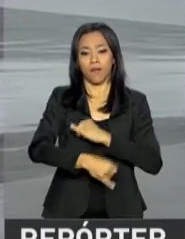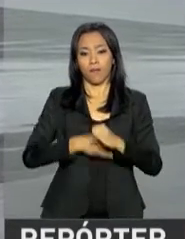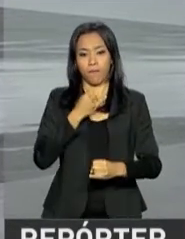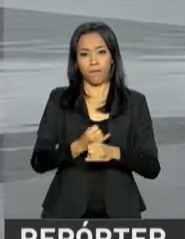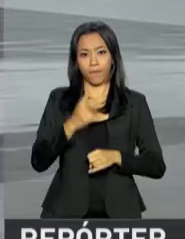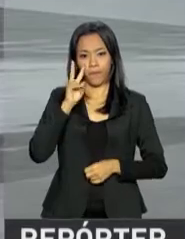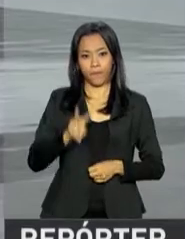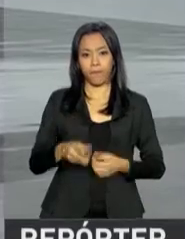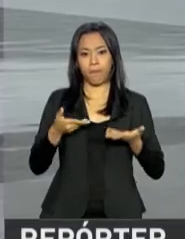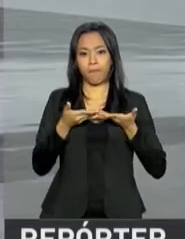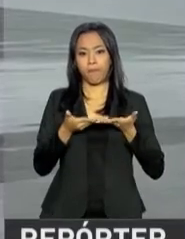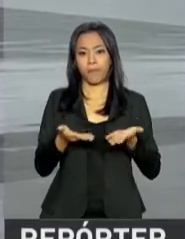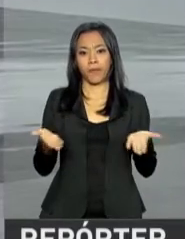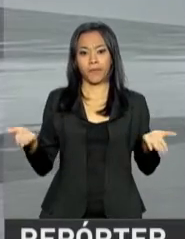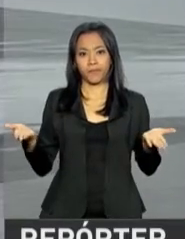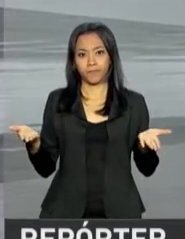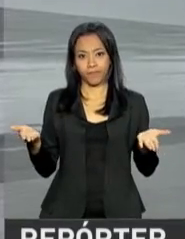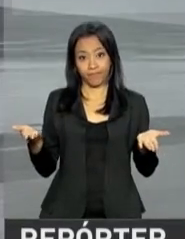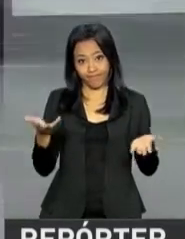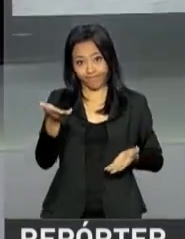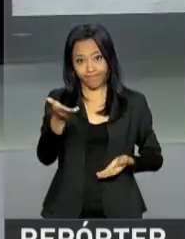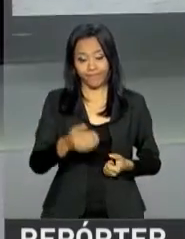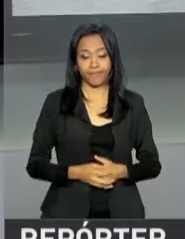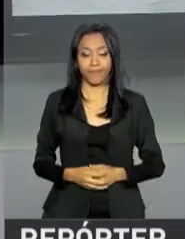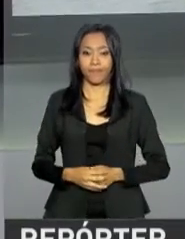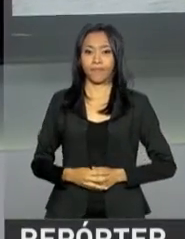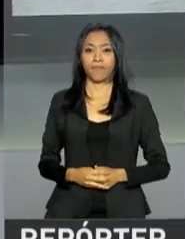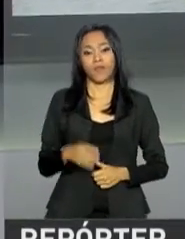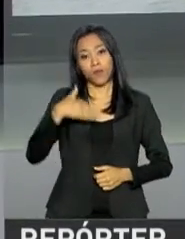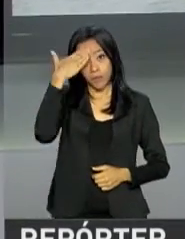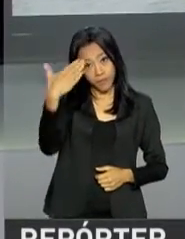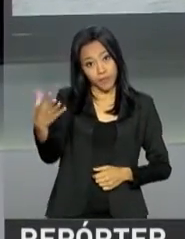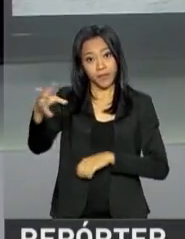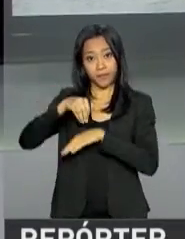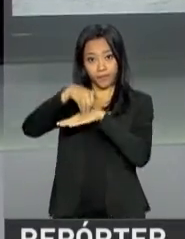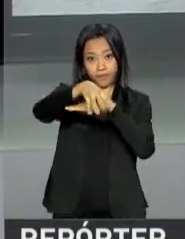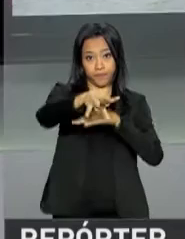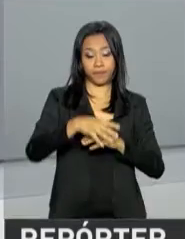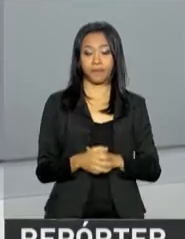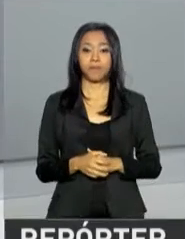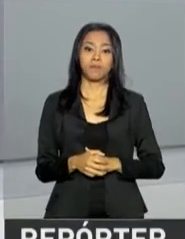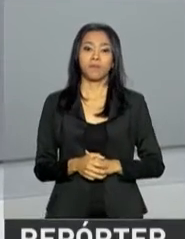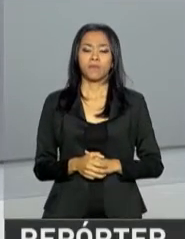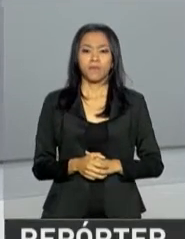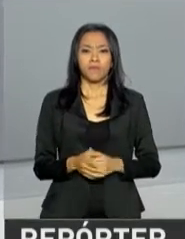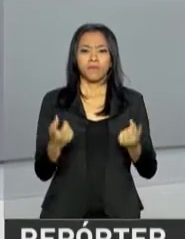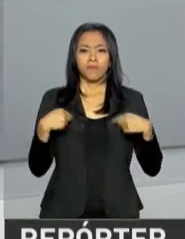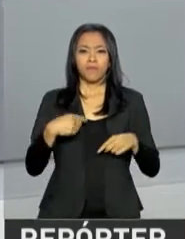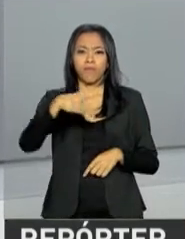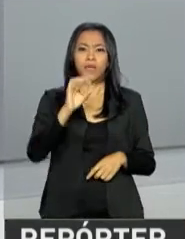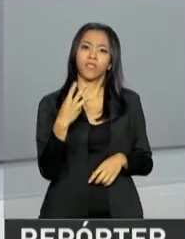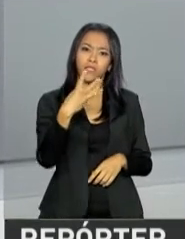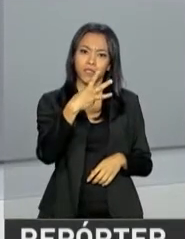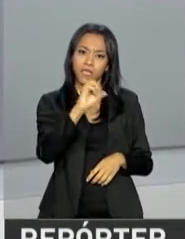na internet no endereço que está aí na sua tela foto com você carol muito obrigada pelas informações lei e mais de